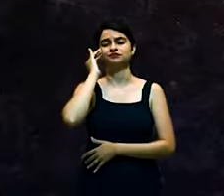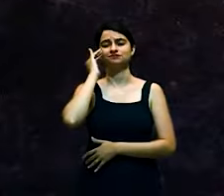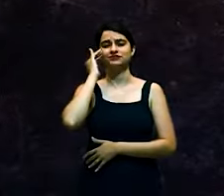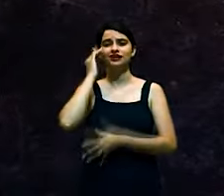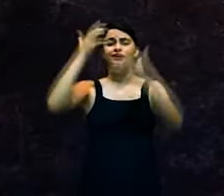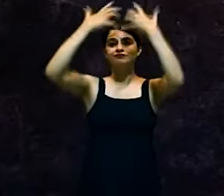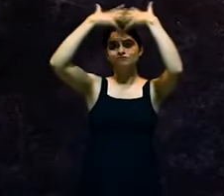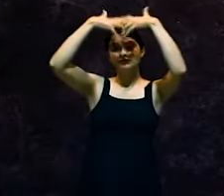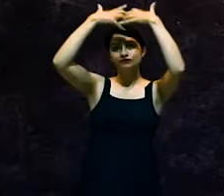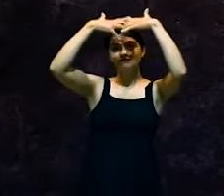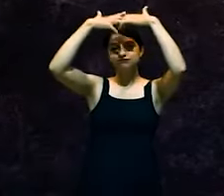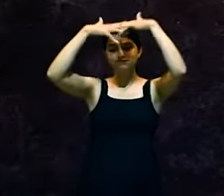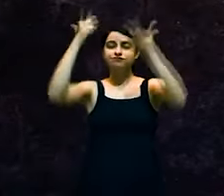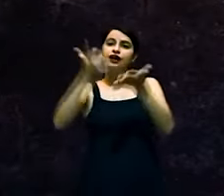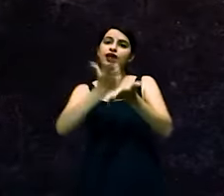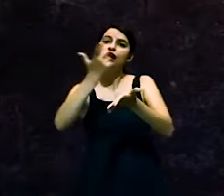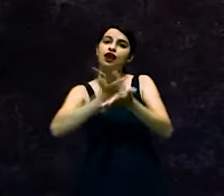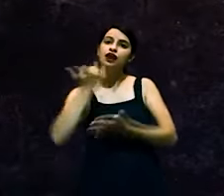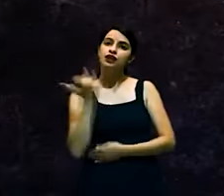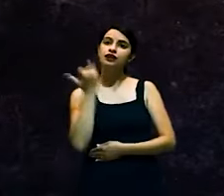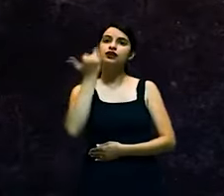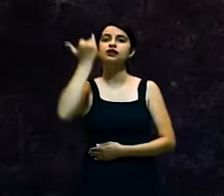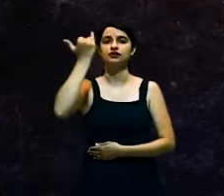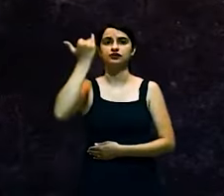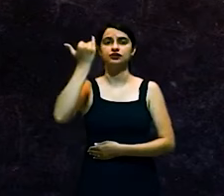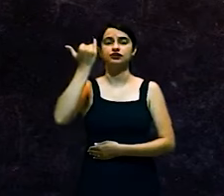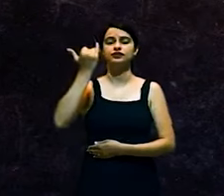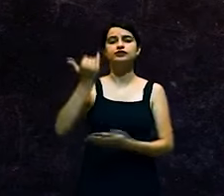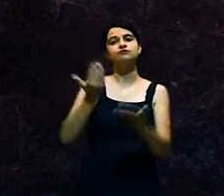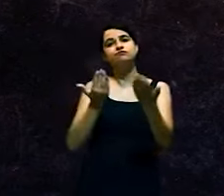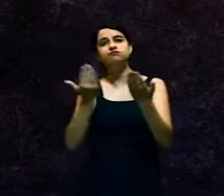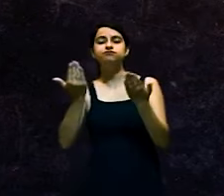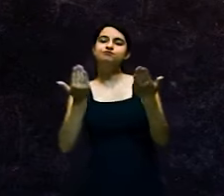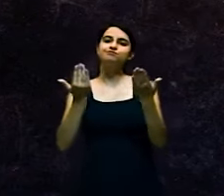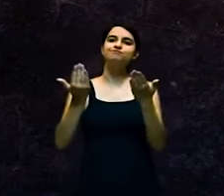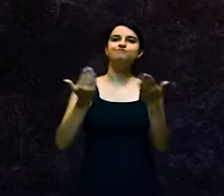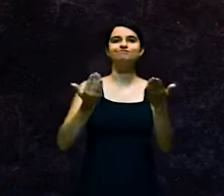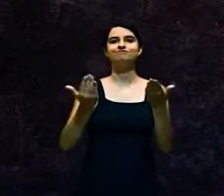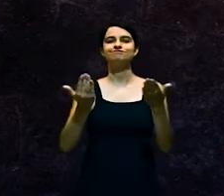traz muitas lições, e vamos tentar compartilhar com os irmãos